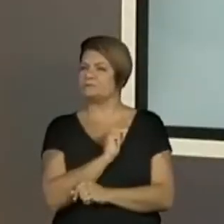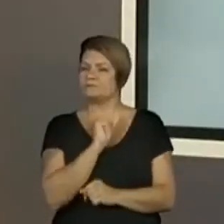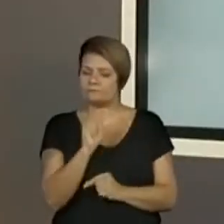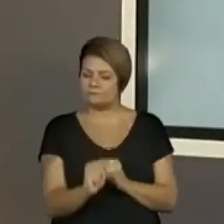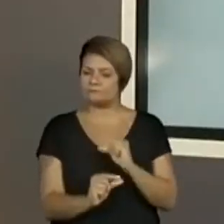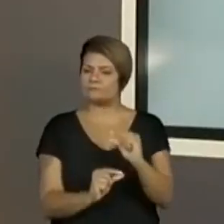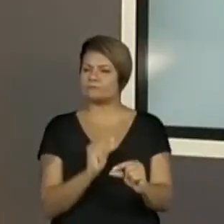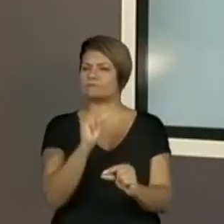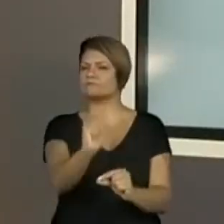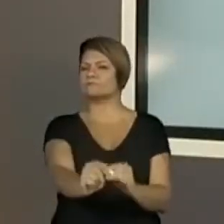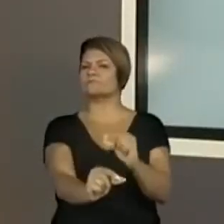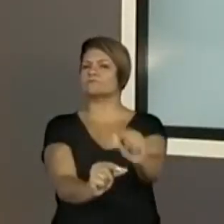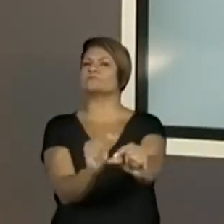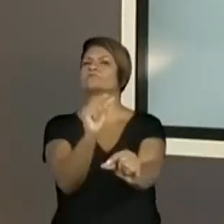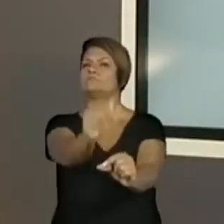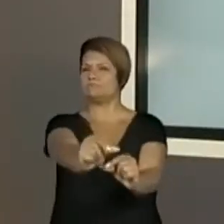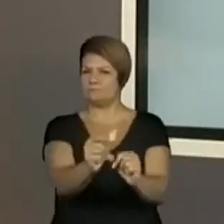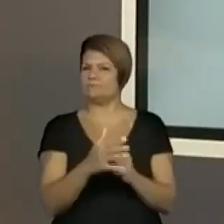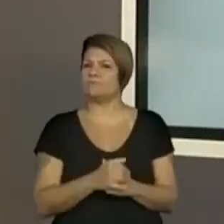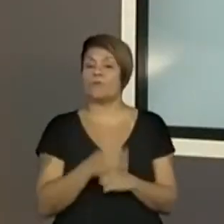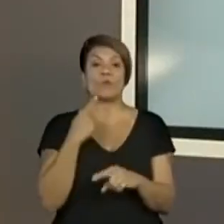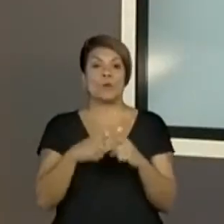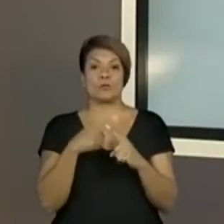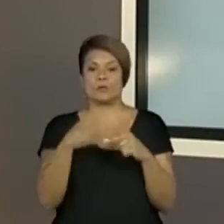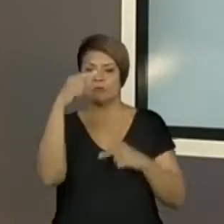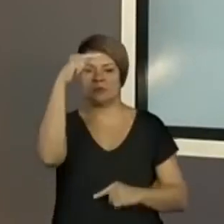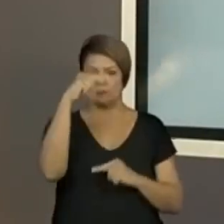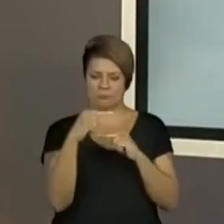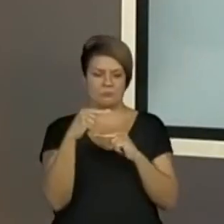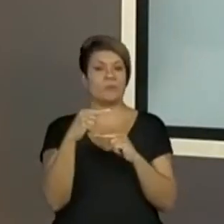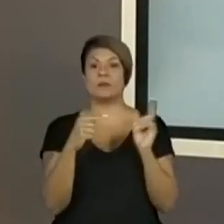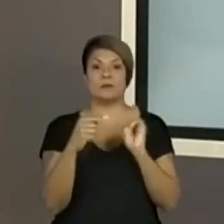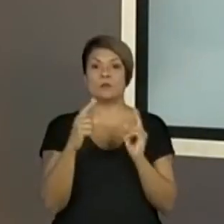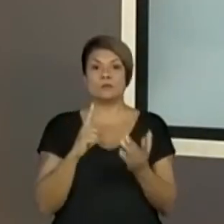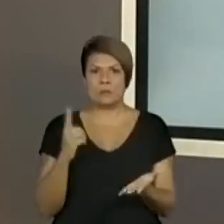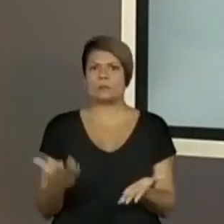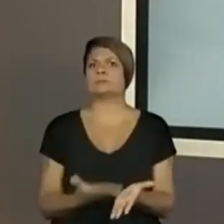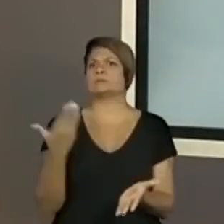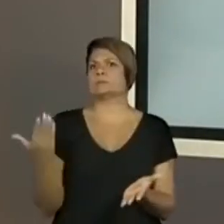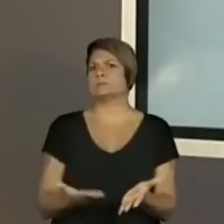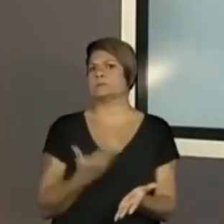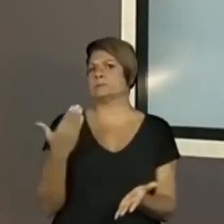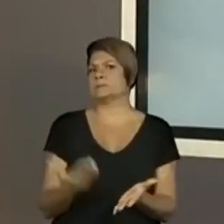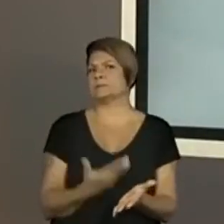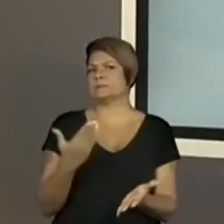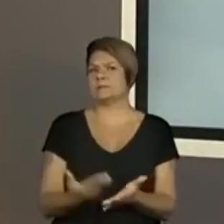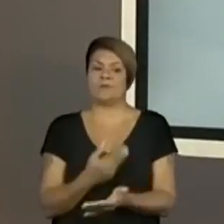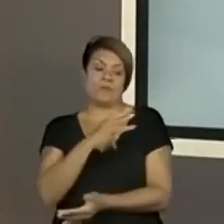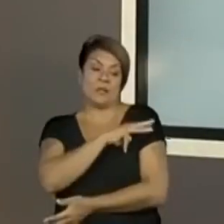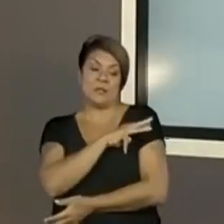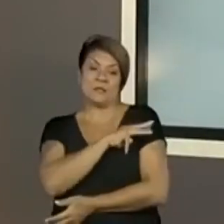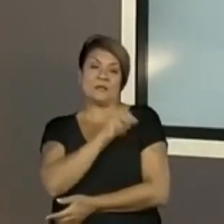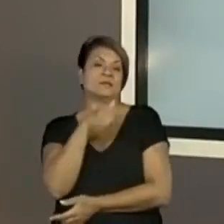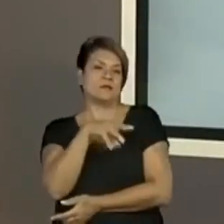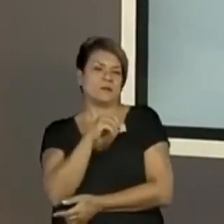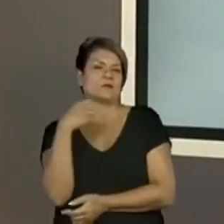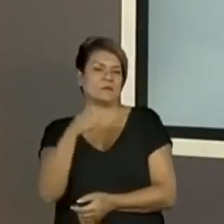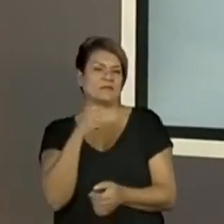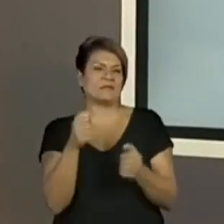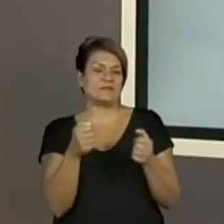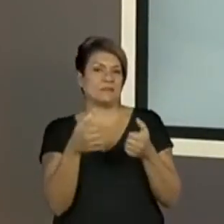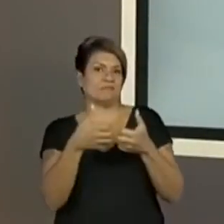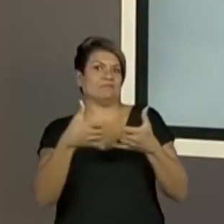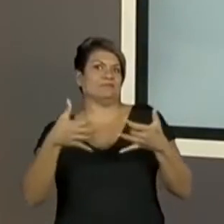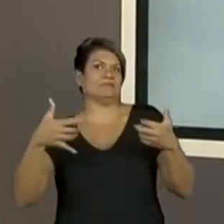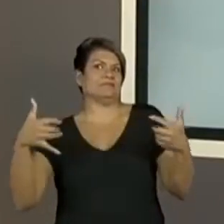desvendando passo a passo, até porque ele não é curtinho, ele tem bastante páginas. Terceiro ano a gente tem que dar mais elementos, tem que